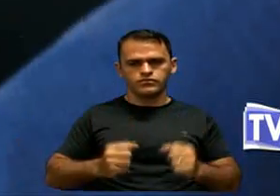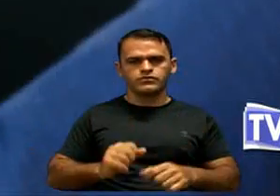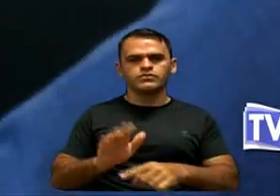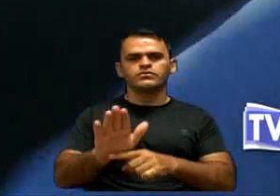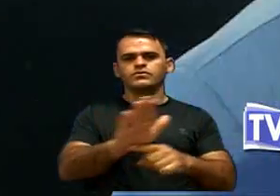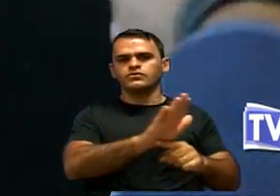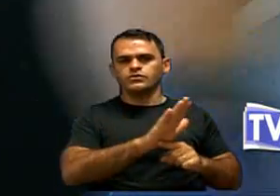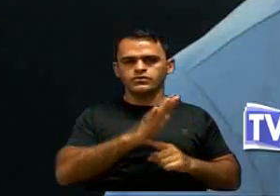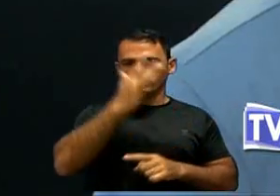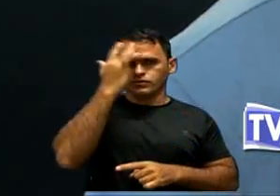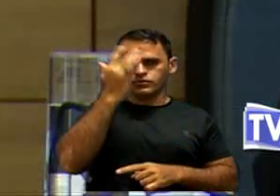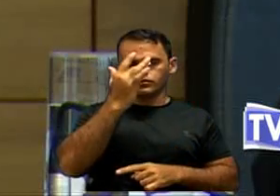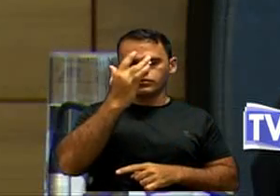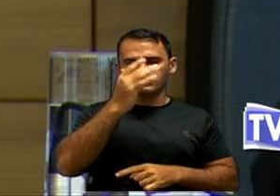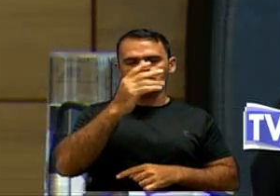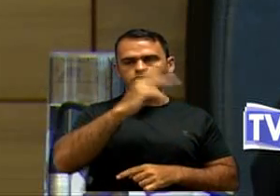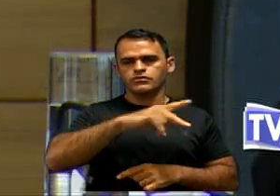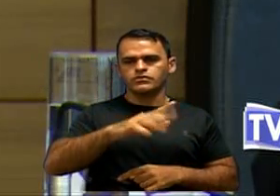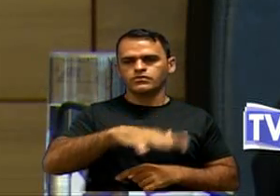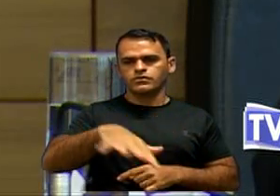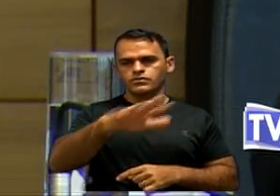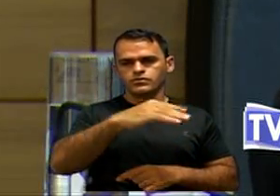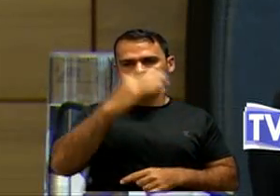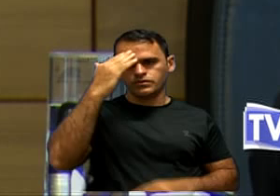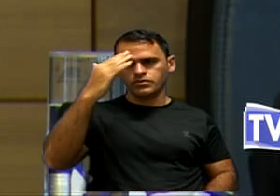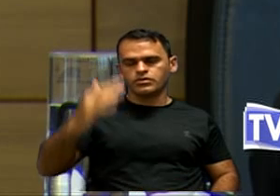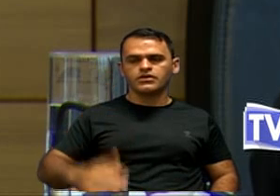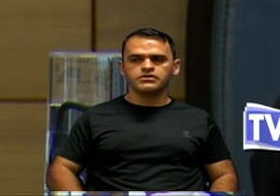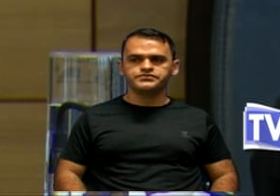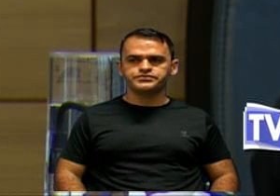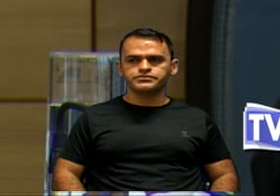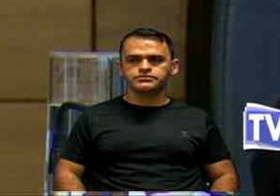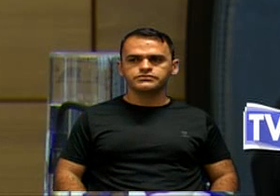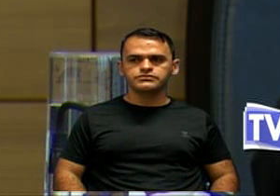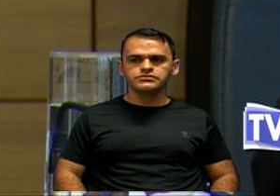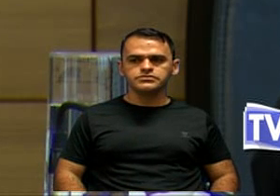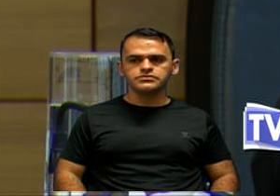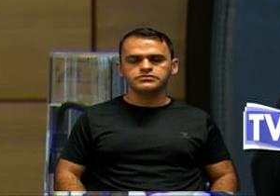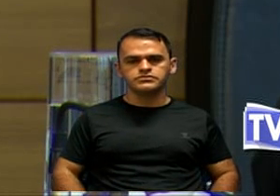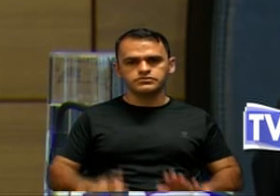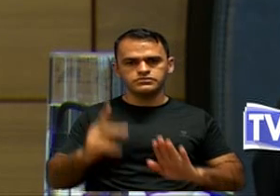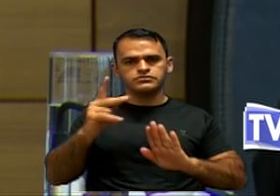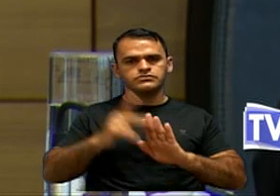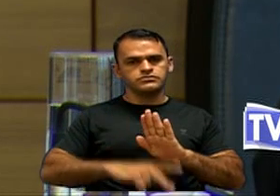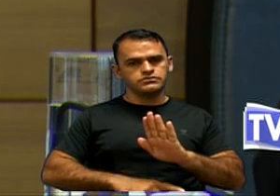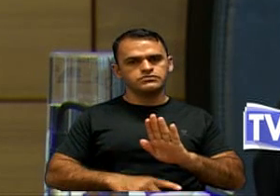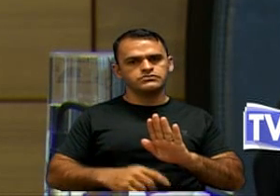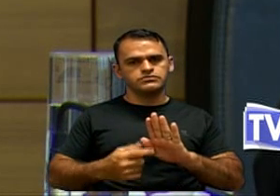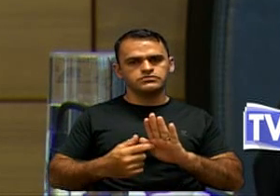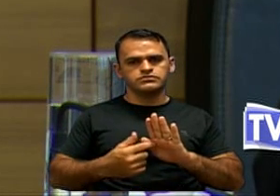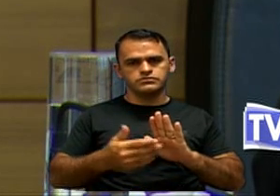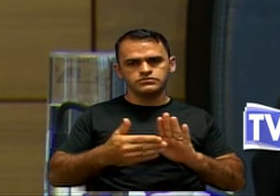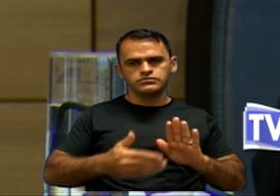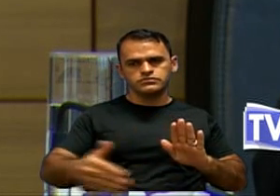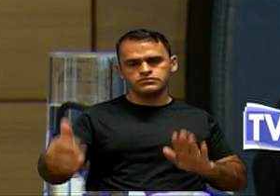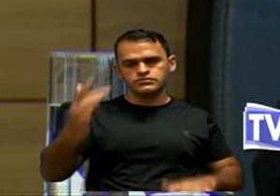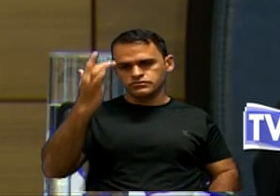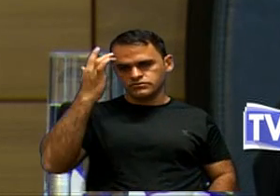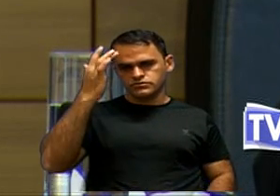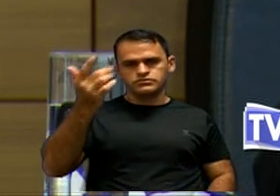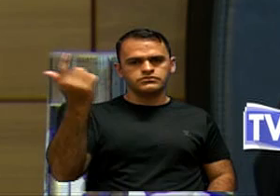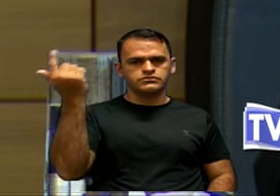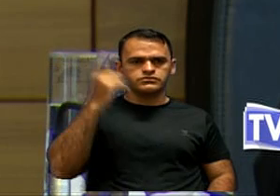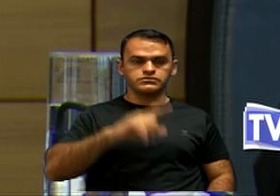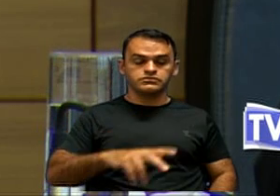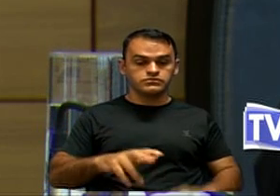professores. Eu agradeço, pastor. Eu agradeço. Esse projeto, ele vai facilitar tanto, Vitão. Tomara